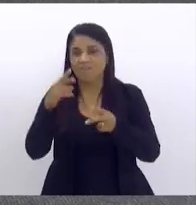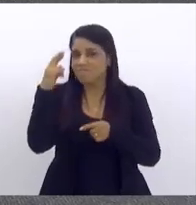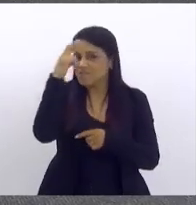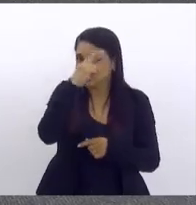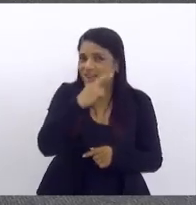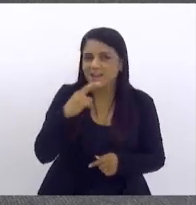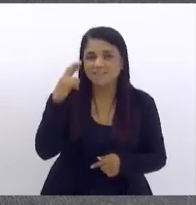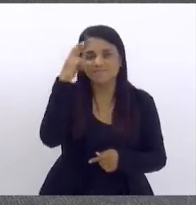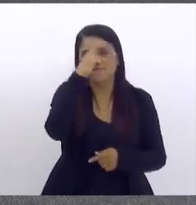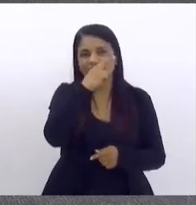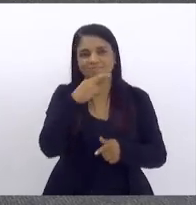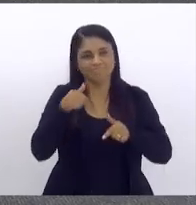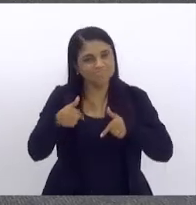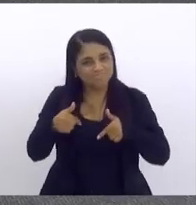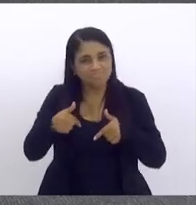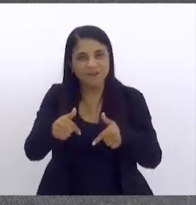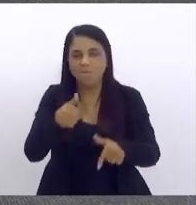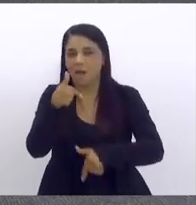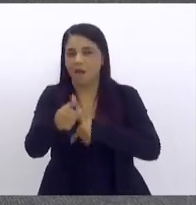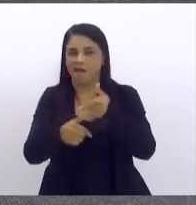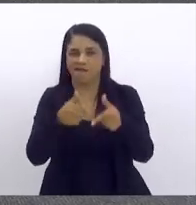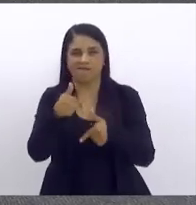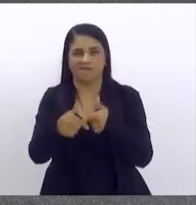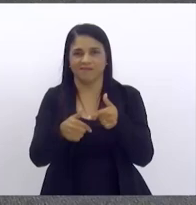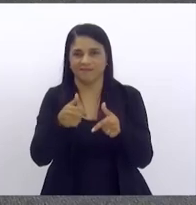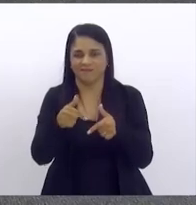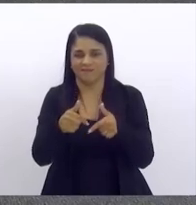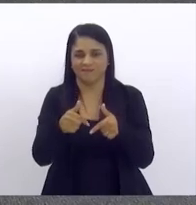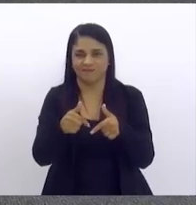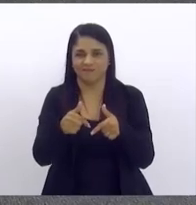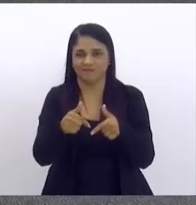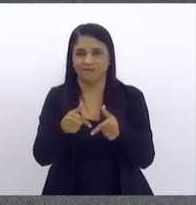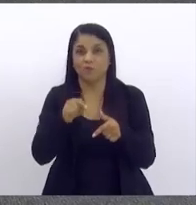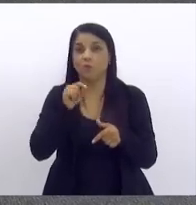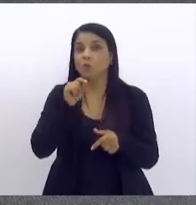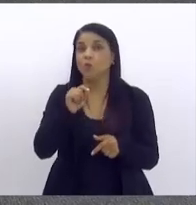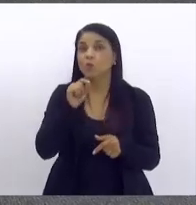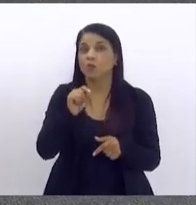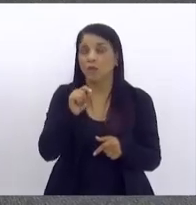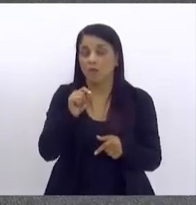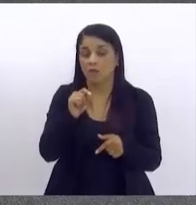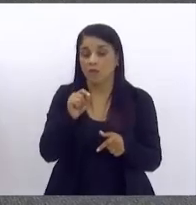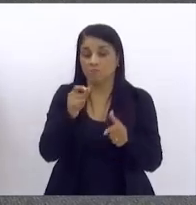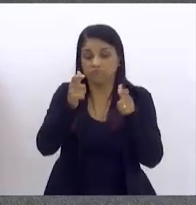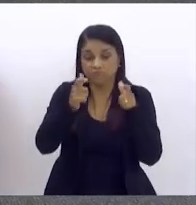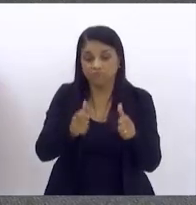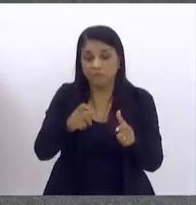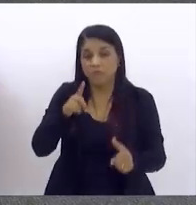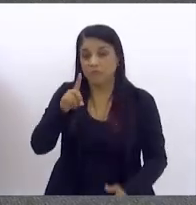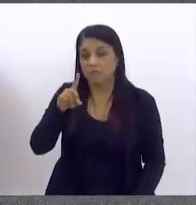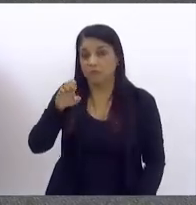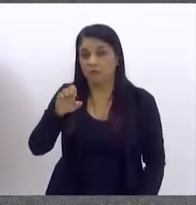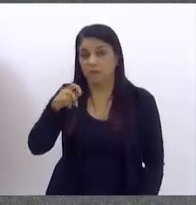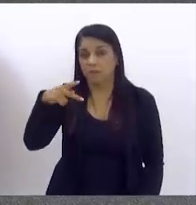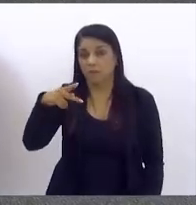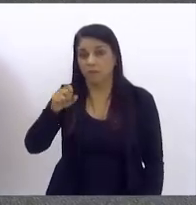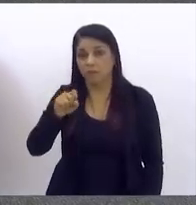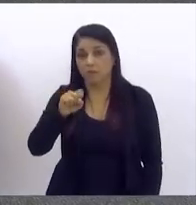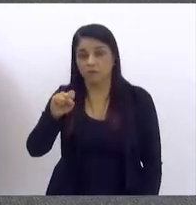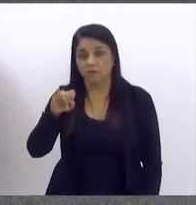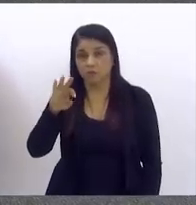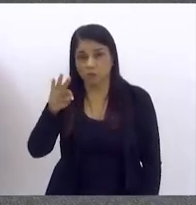fiscalizando operações, nós estamos em loco fiscalizando o que era para ser depósito público. E, na verdade, nós